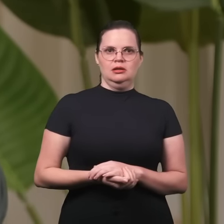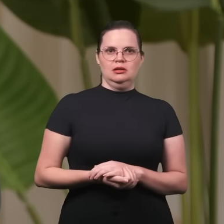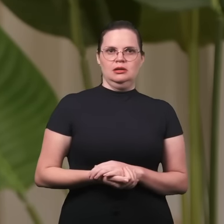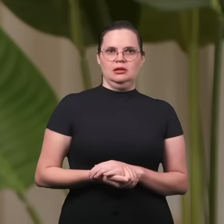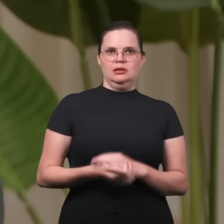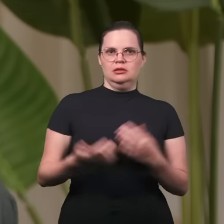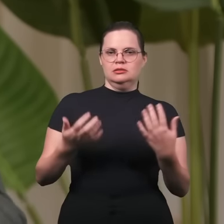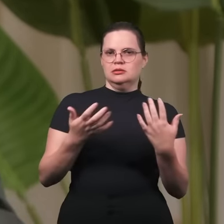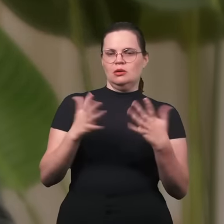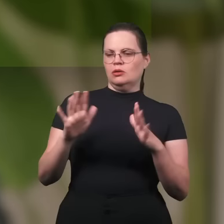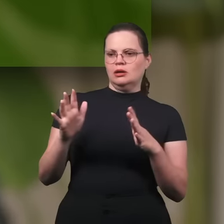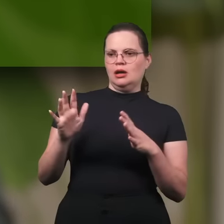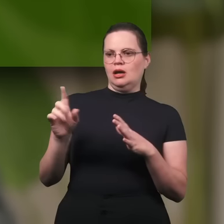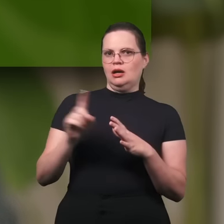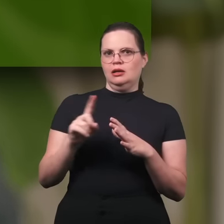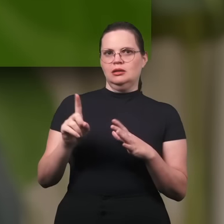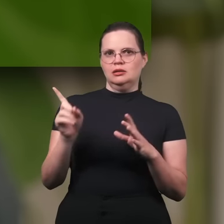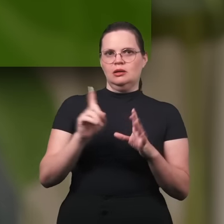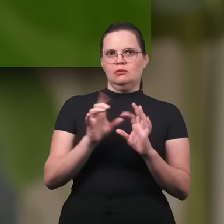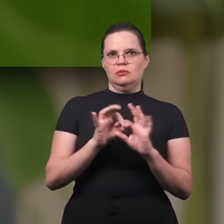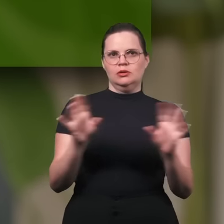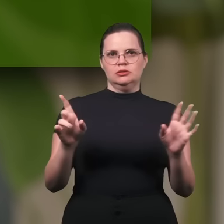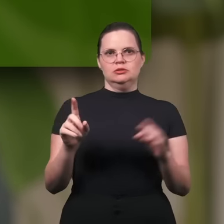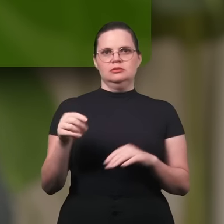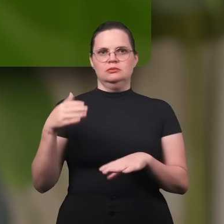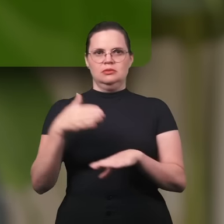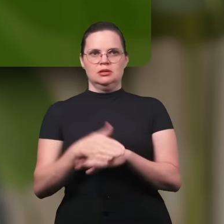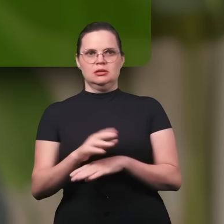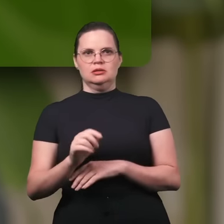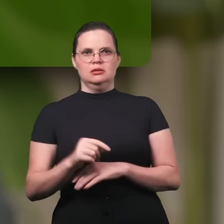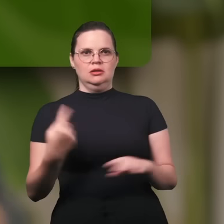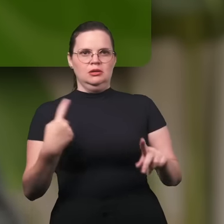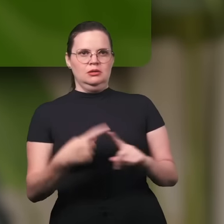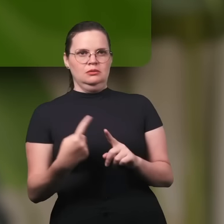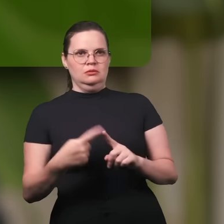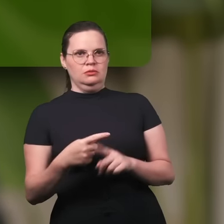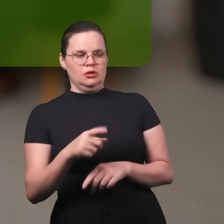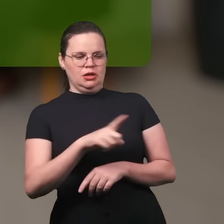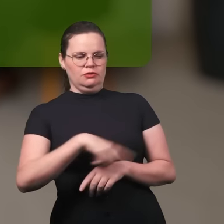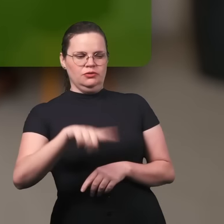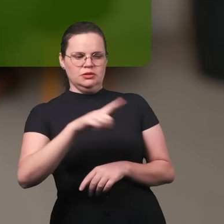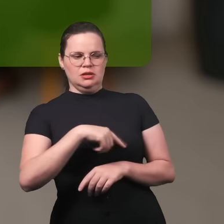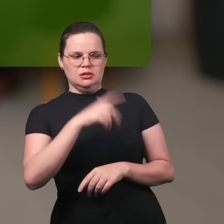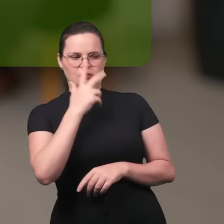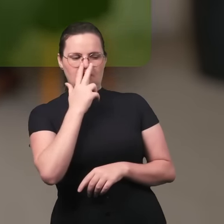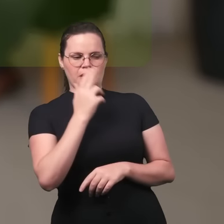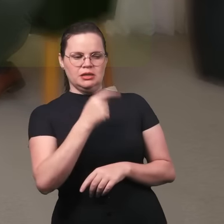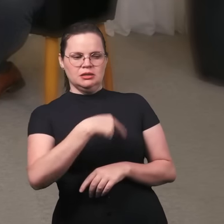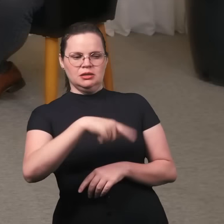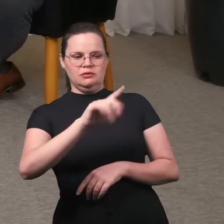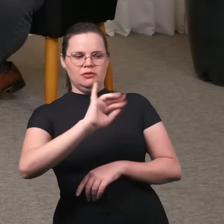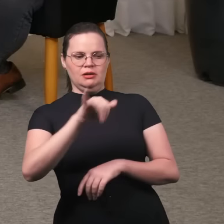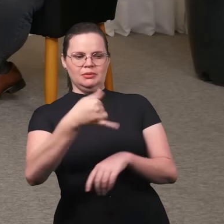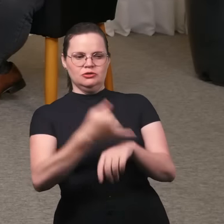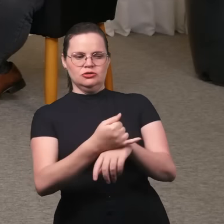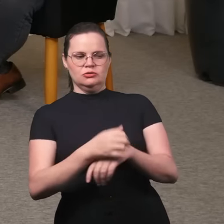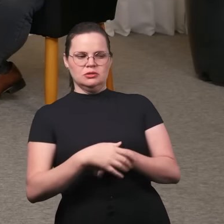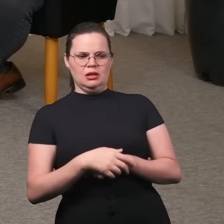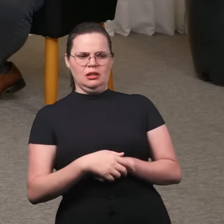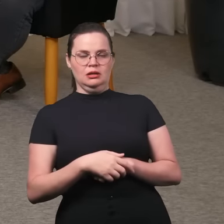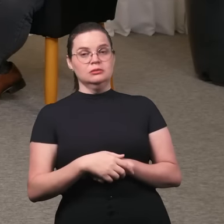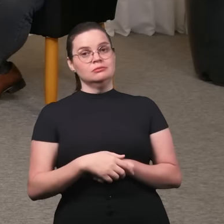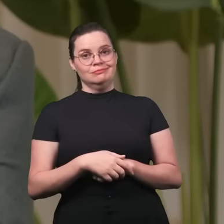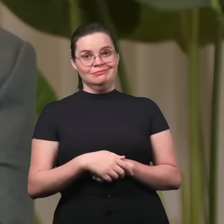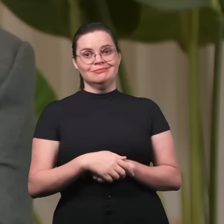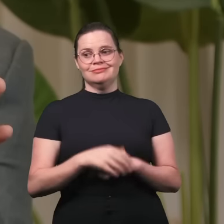permitir passarmos aqui? Porque vocês estão com o aspecto de quem vai a Jerusalém. Quer dizer, o mundo sabe.